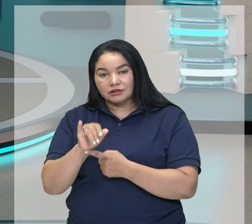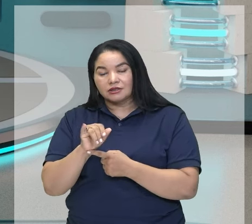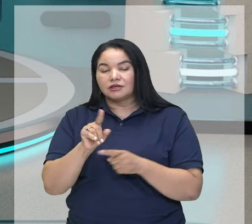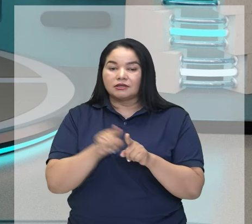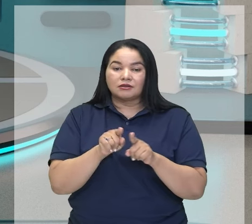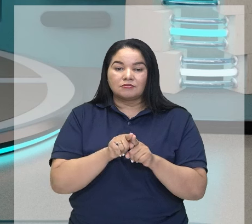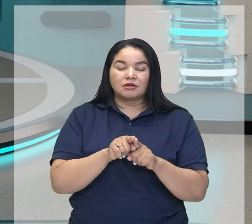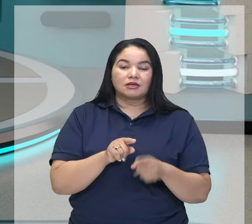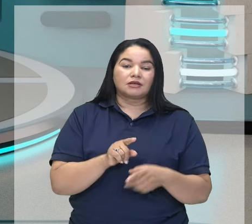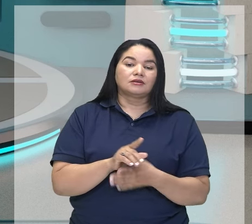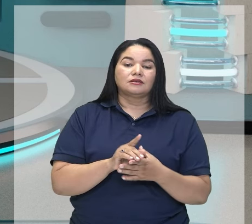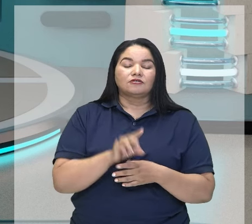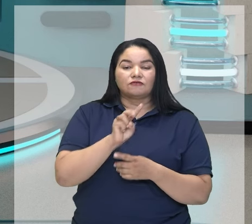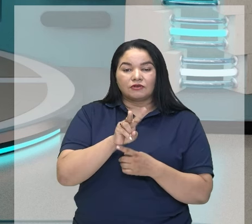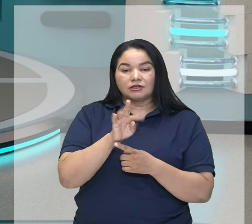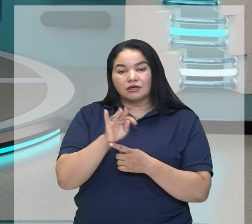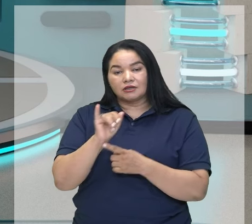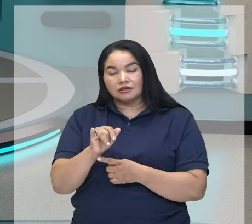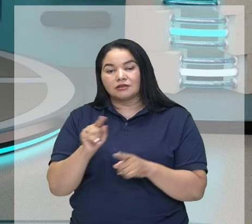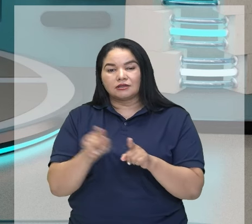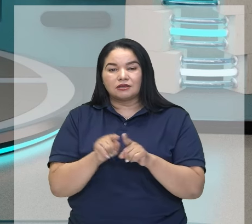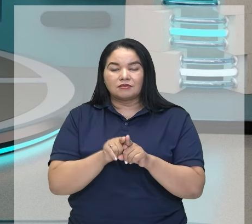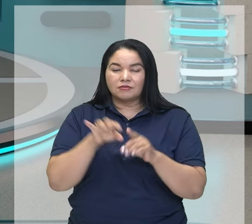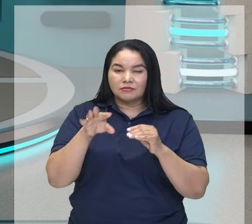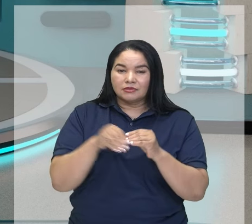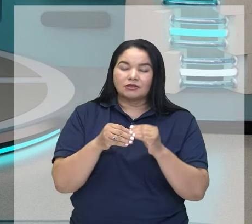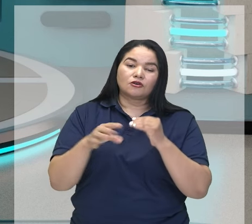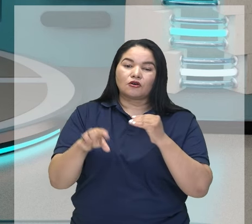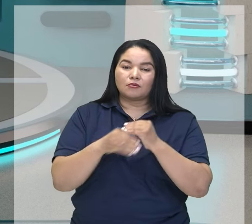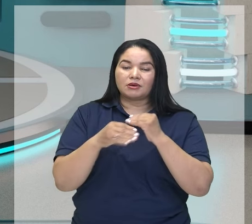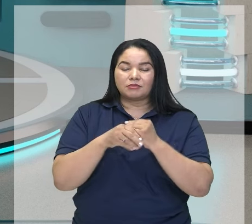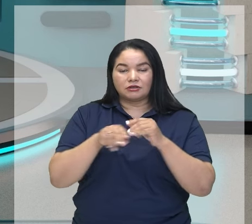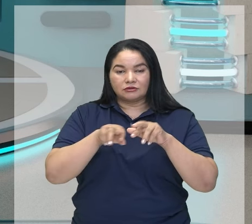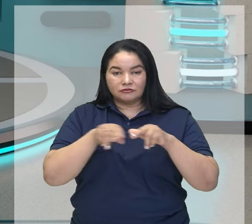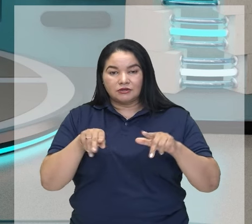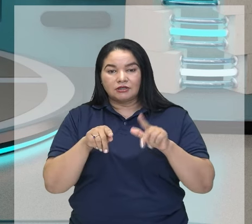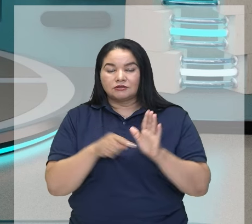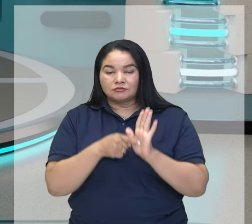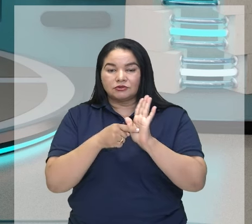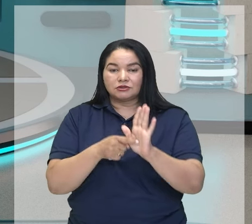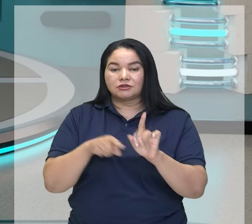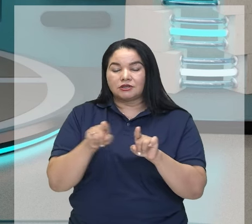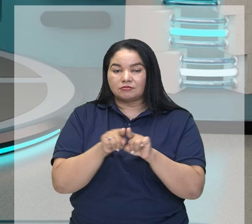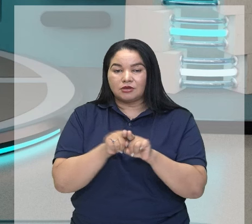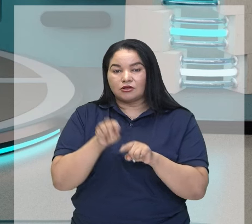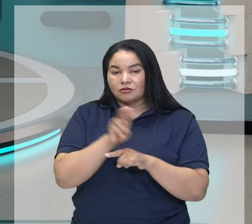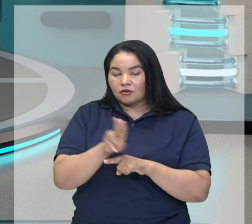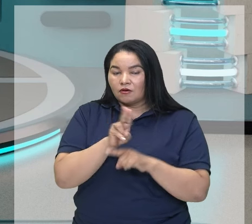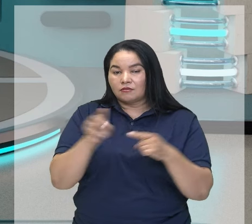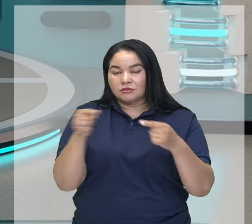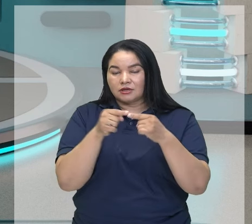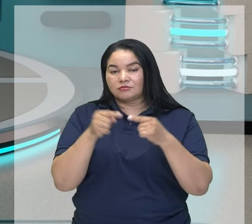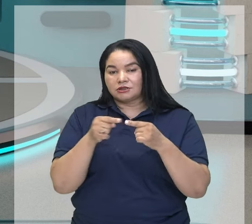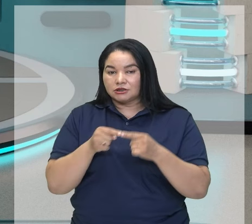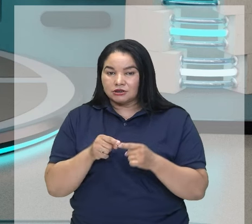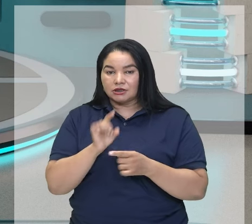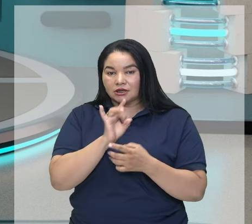depois também reforçamos os seus complementos, o nome que esses complementos recebem,